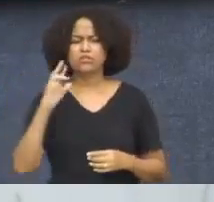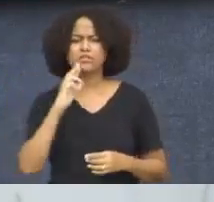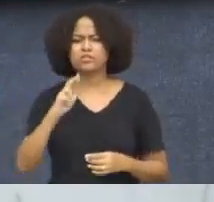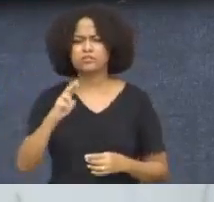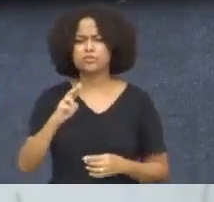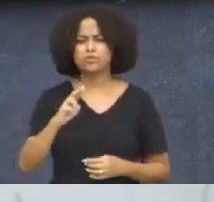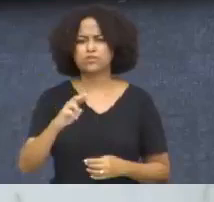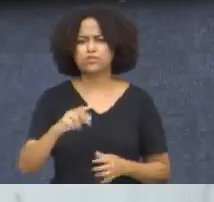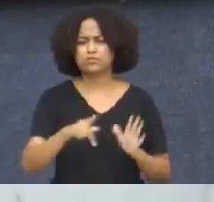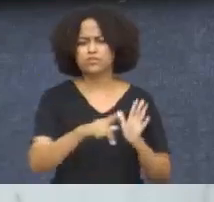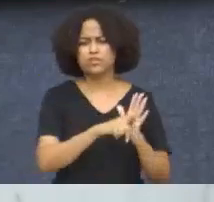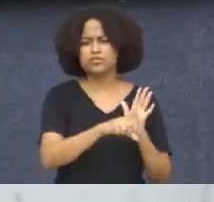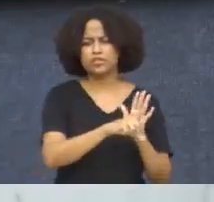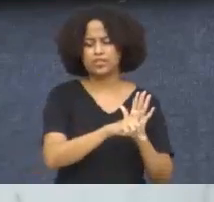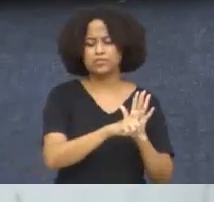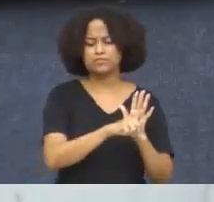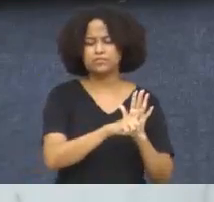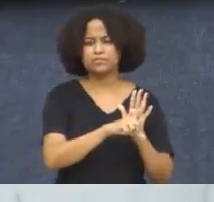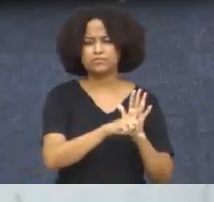Projeto de lei número